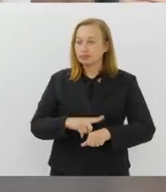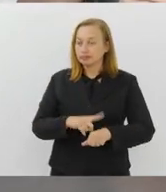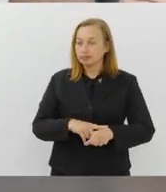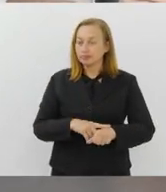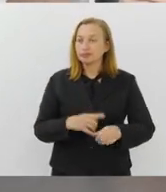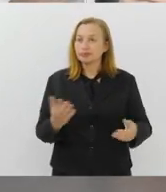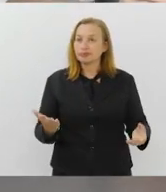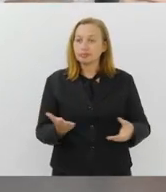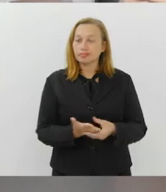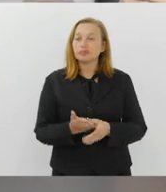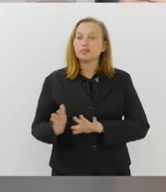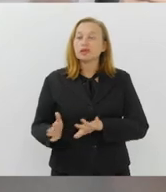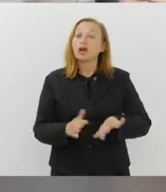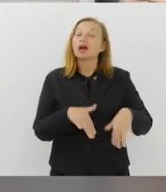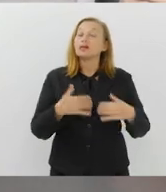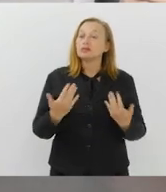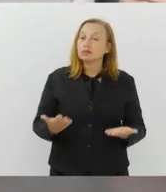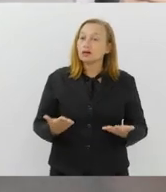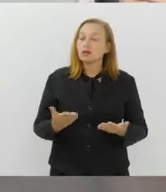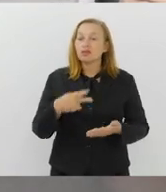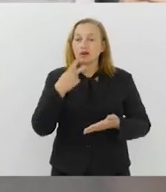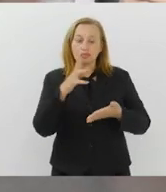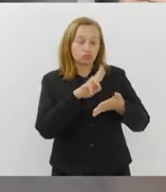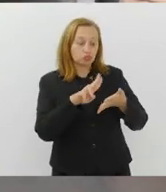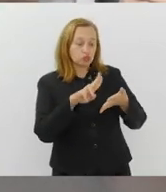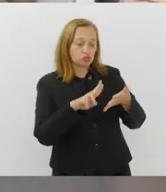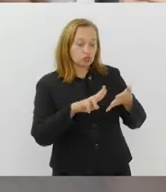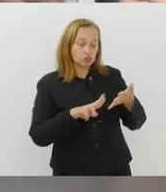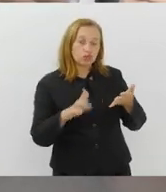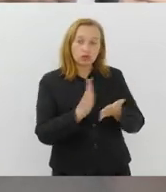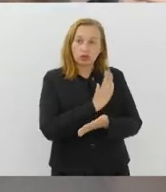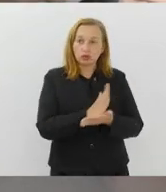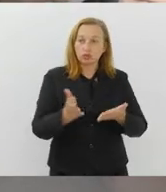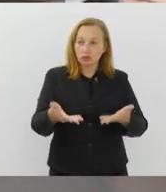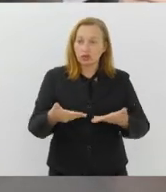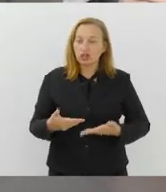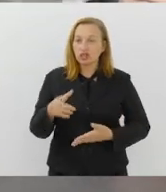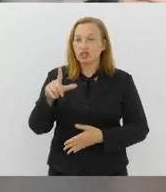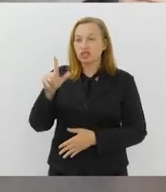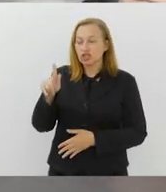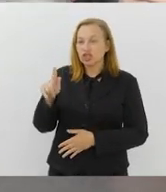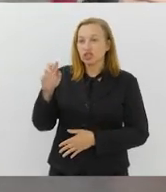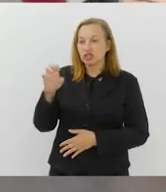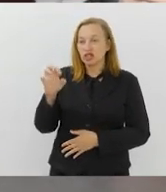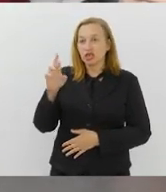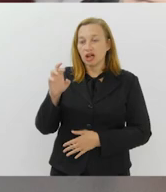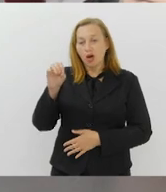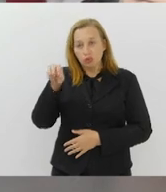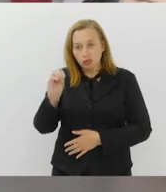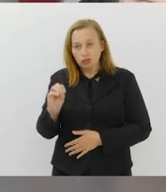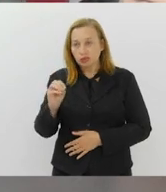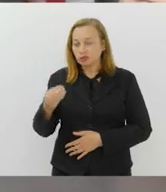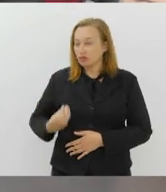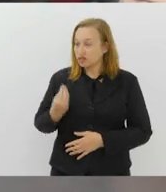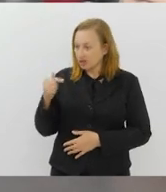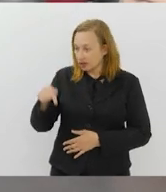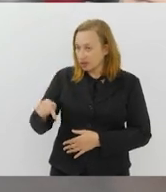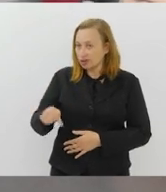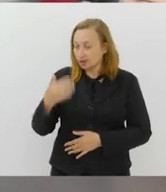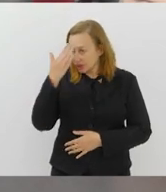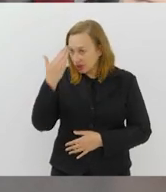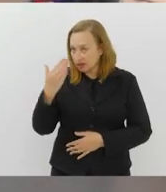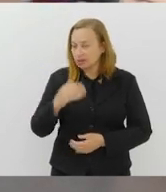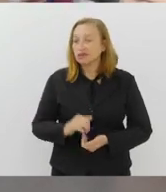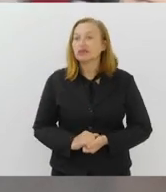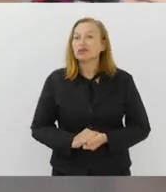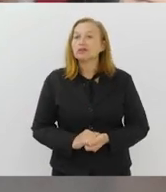Então, aqui cito alguns convidados. O Geraldo Nogueira, que está aqui conosco. Muito obrigado, Geraldo. Ele